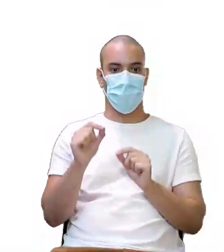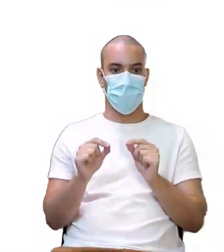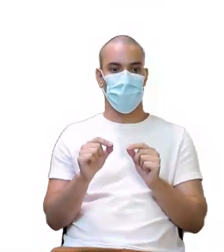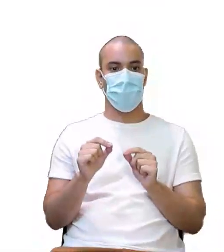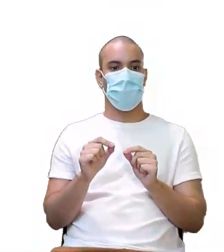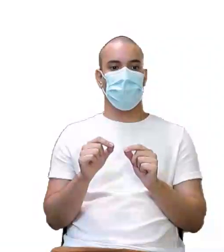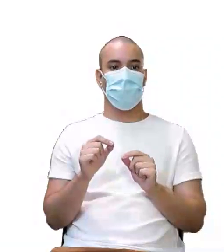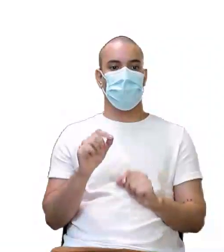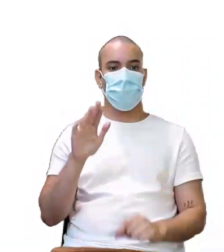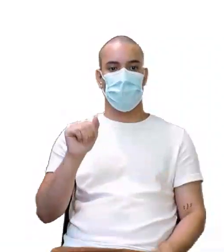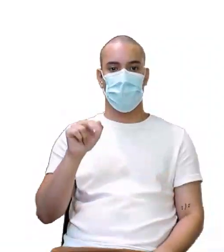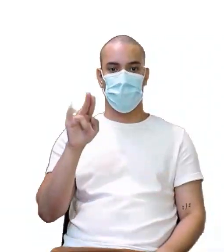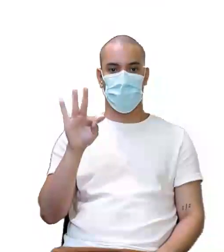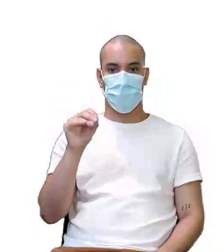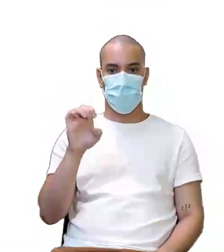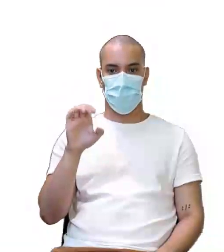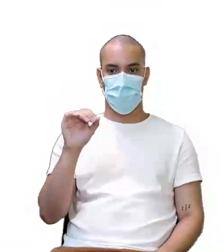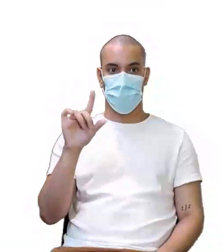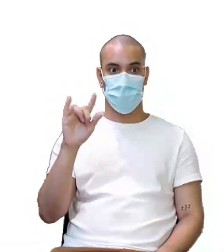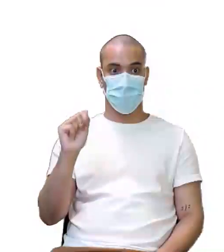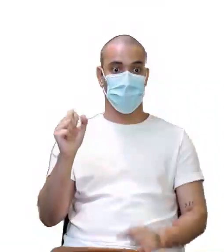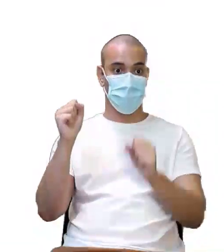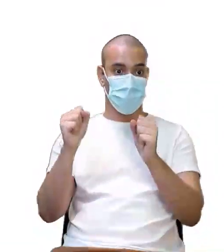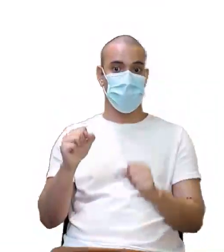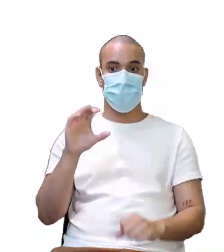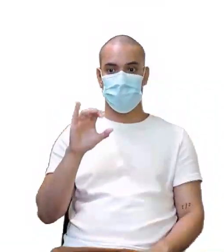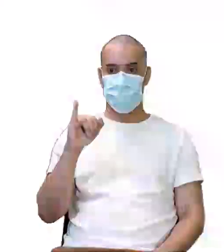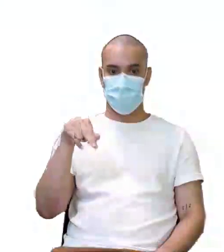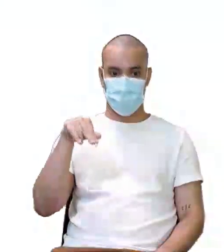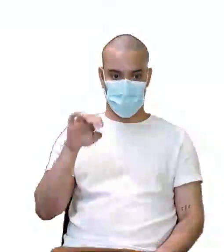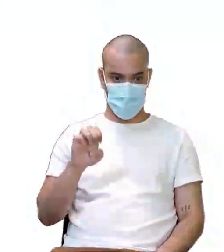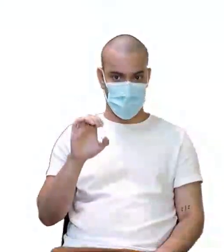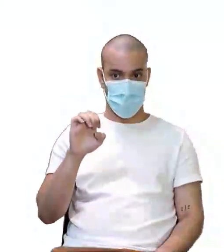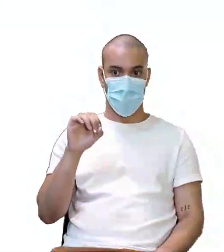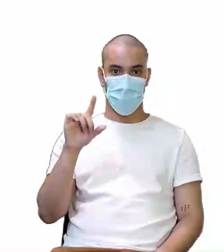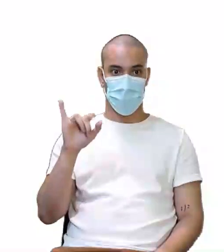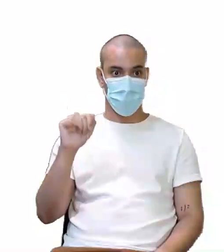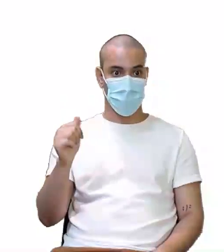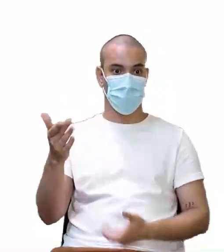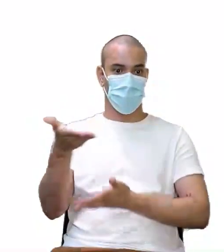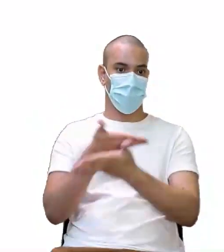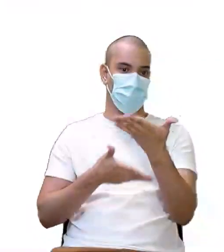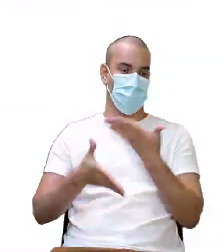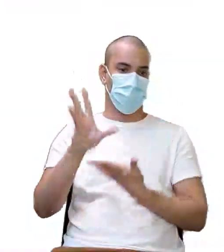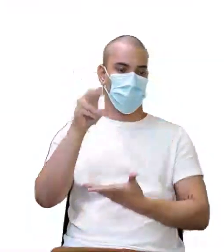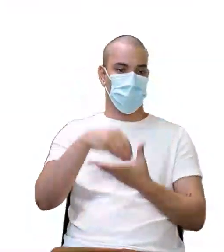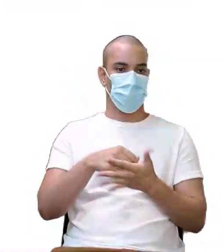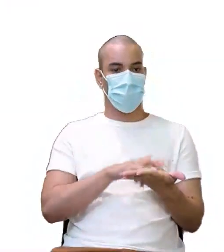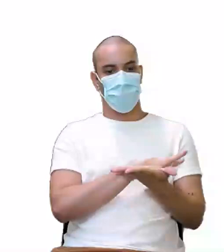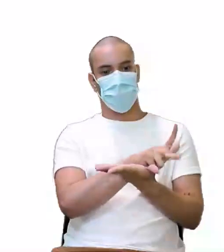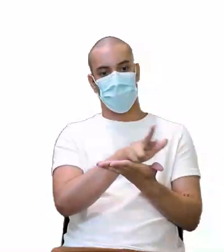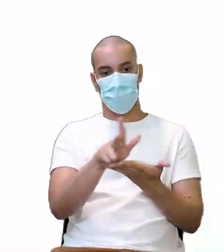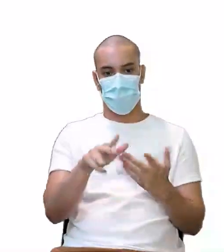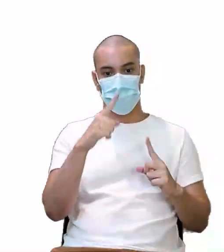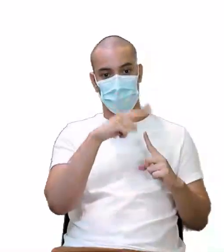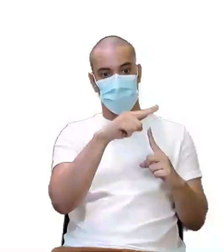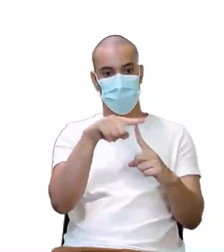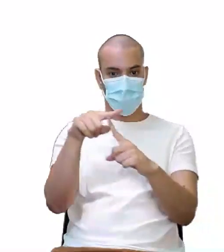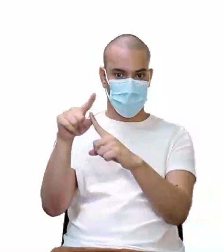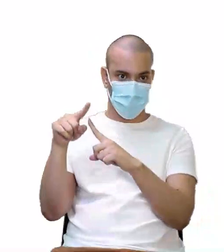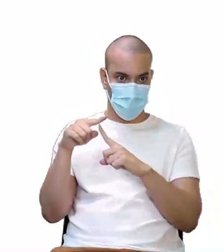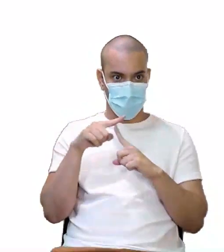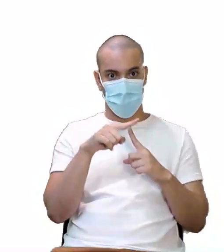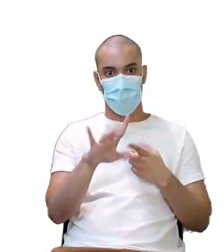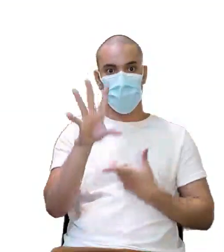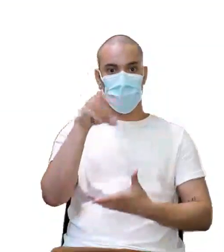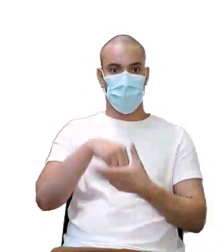Numa comunidade eu vou estudar a cinecologia, a interação entre aqueles variados tipos de